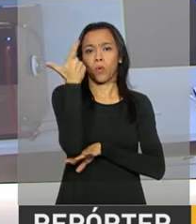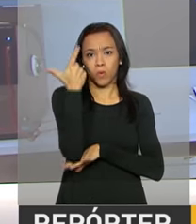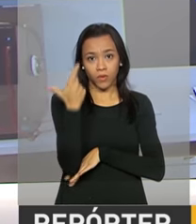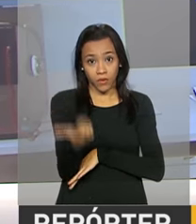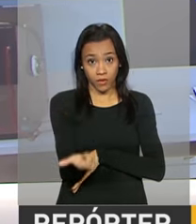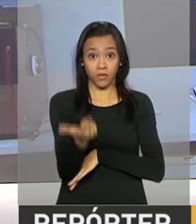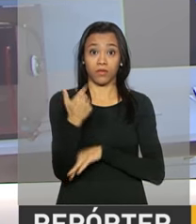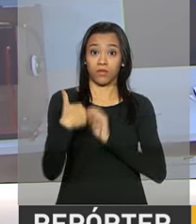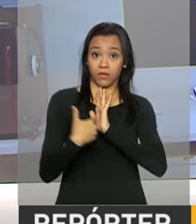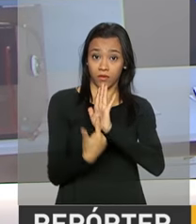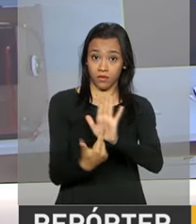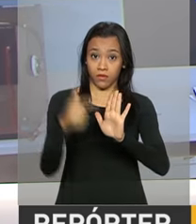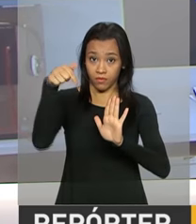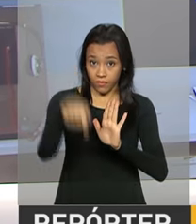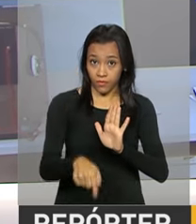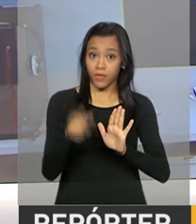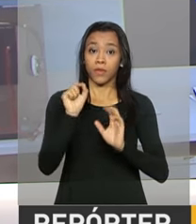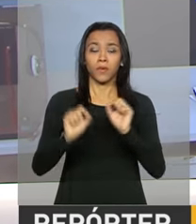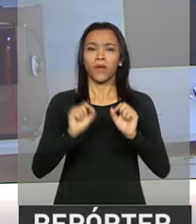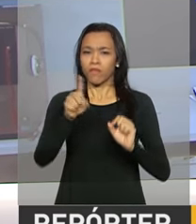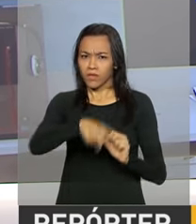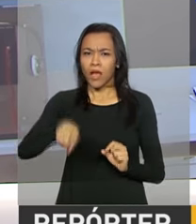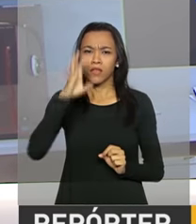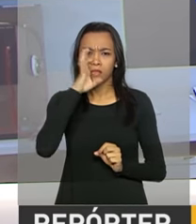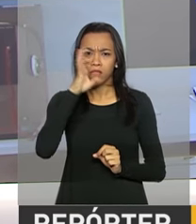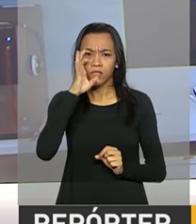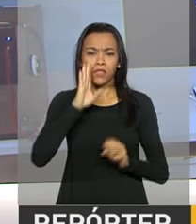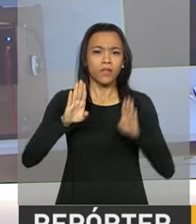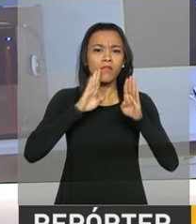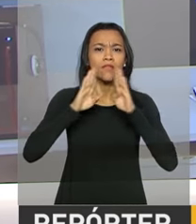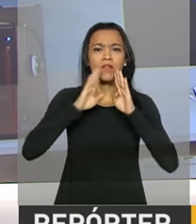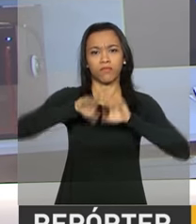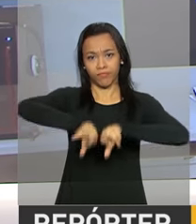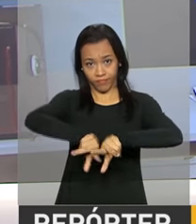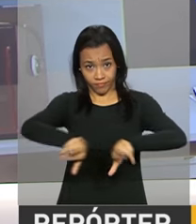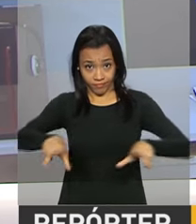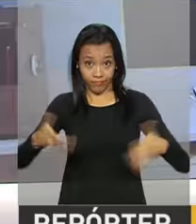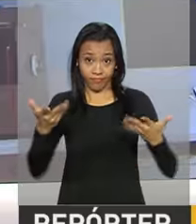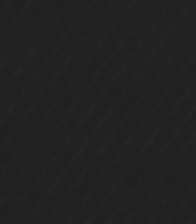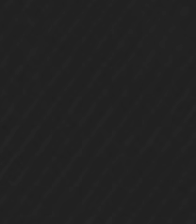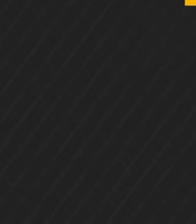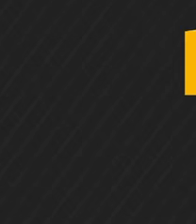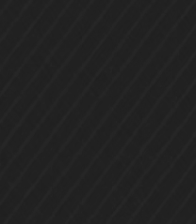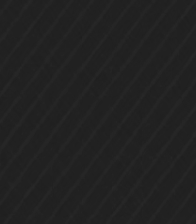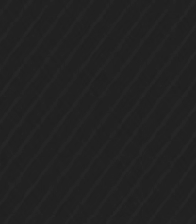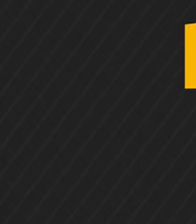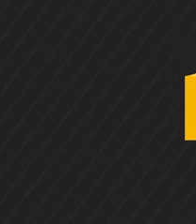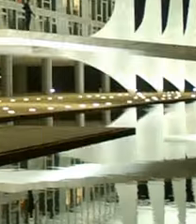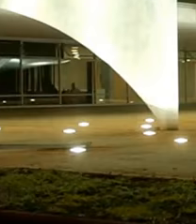próxima edição do Repórter NBR. Acompanhe também as novidades em nossas redes sociais.